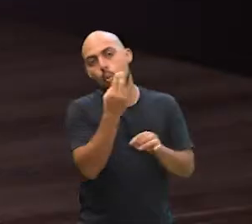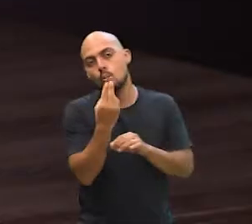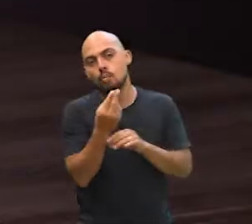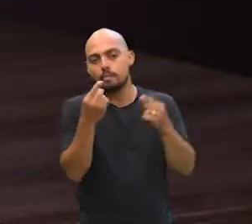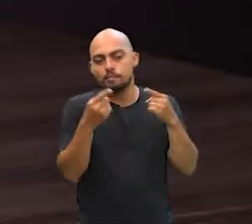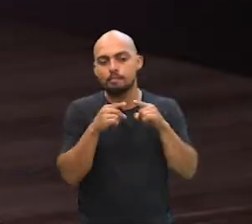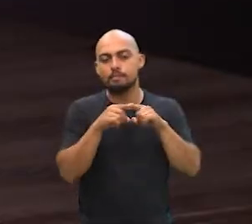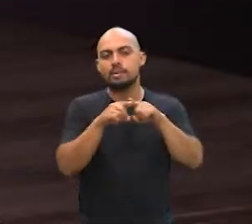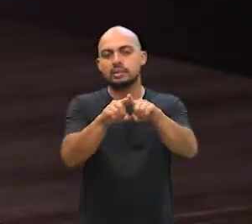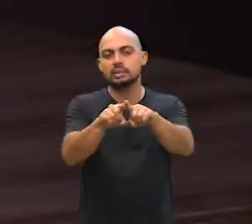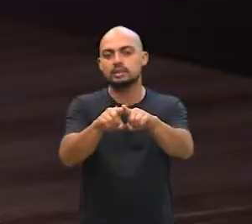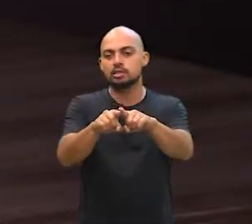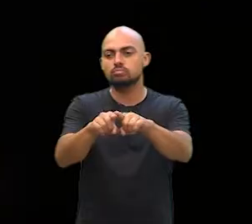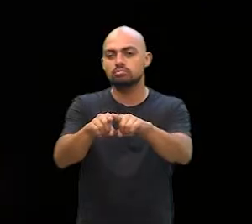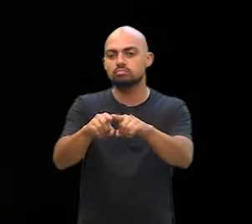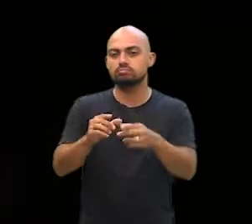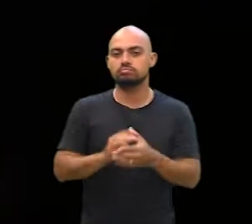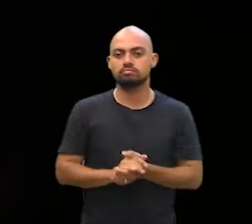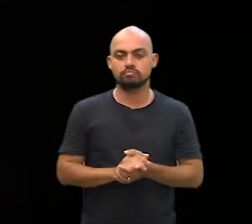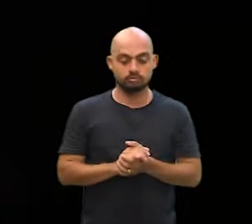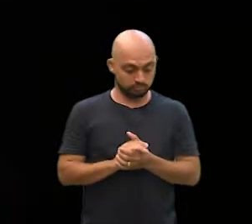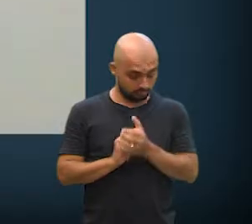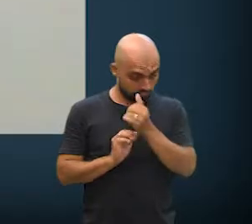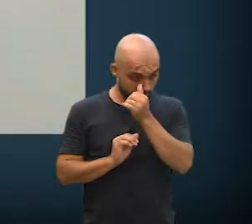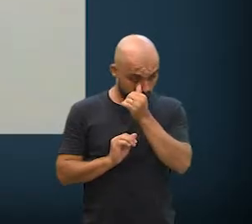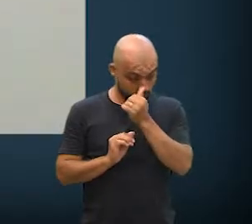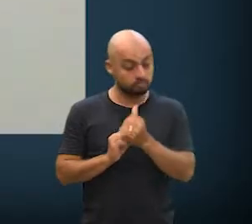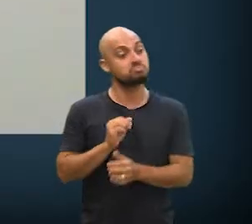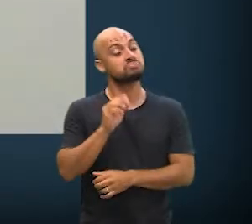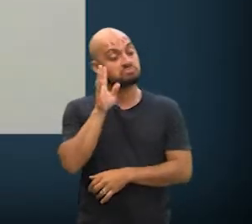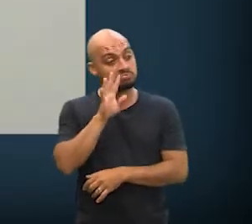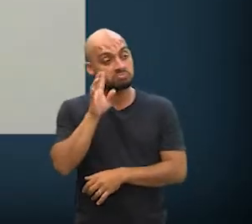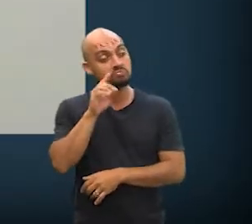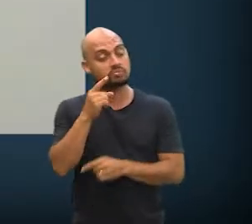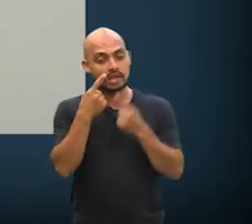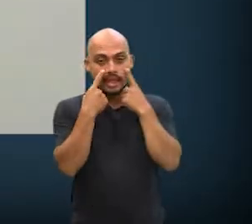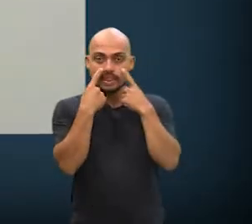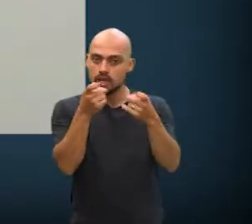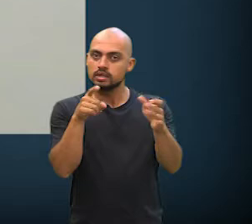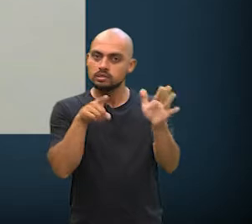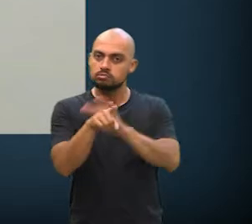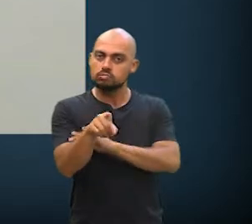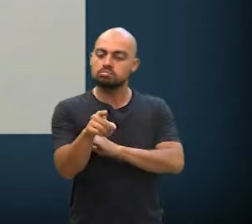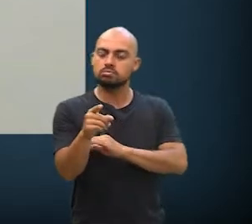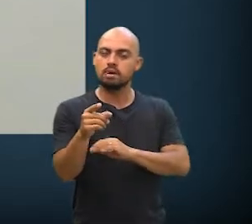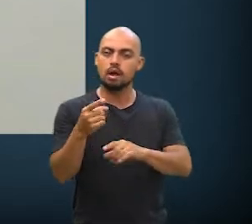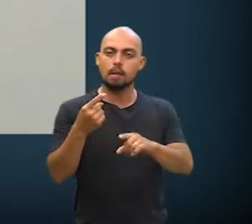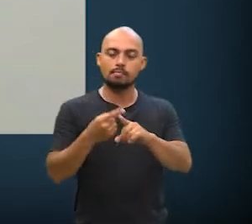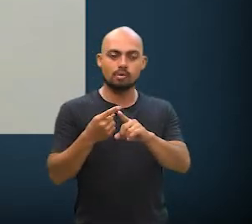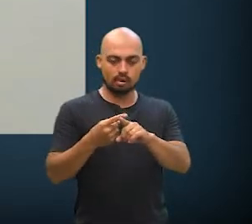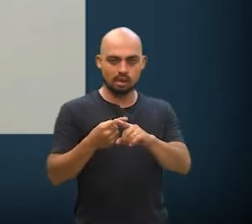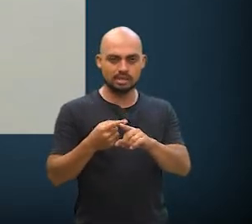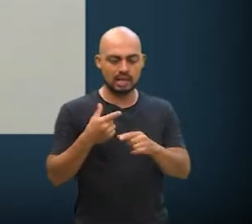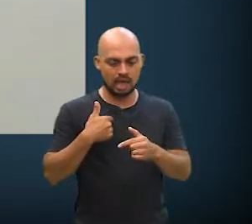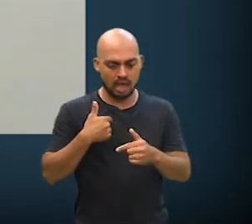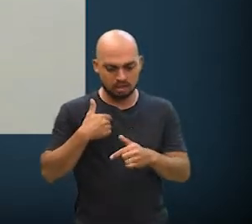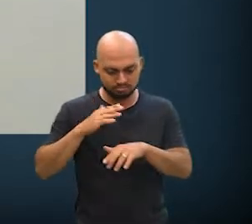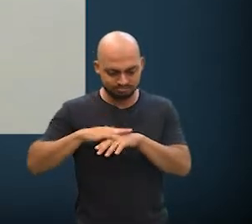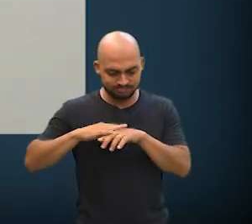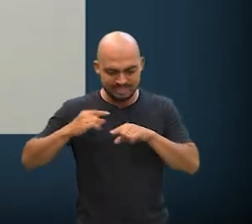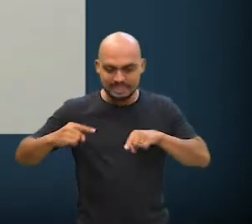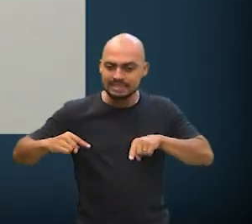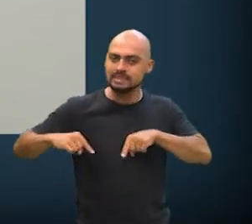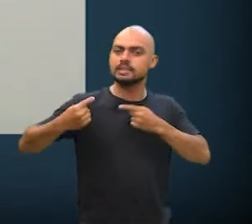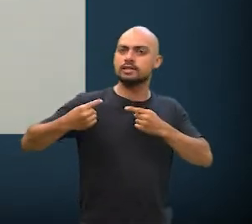para colocá-la no mercado? Legal, é até interessante a sua pergunta, porque a gente encontrou esse desafio no meio do caminho,